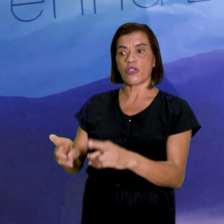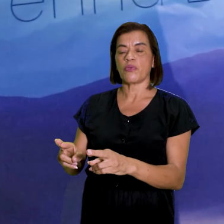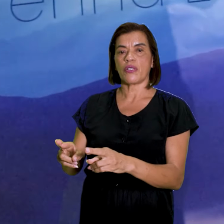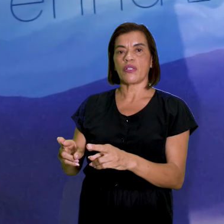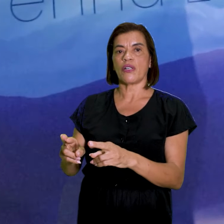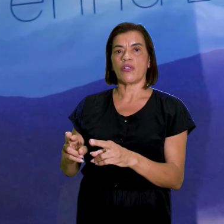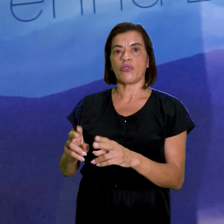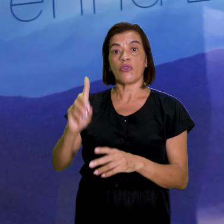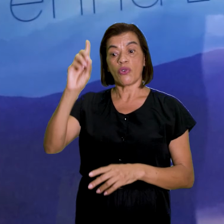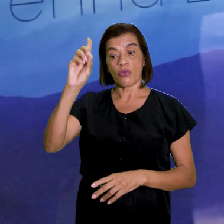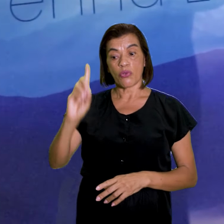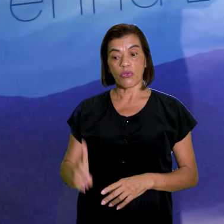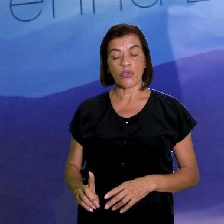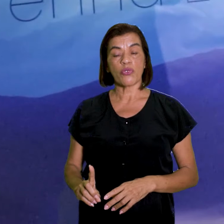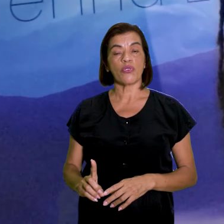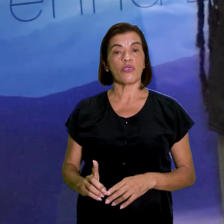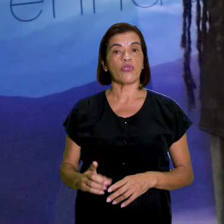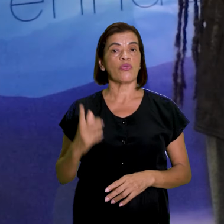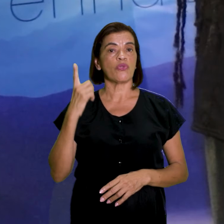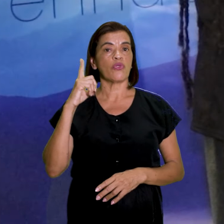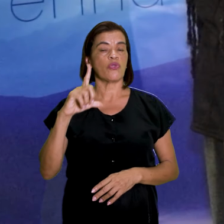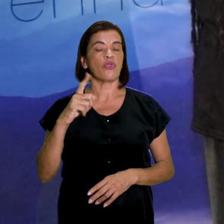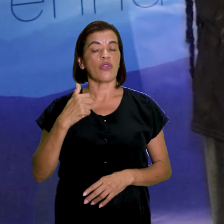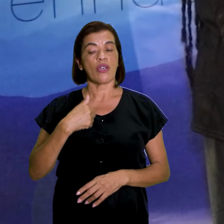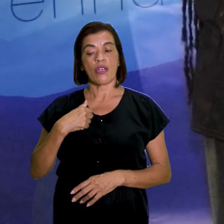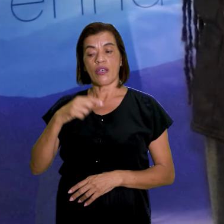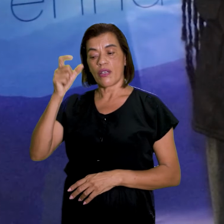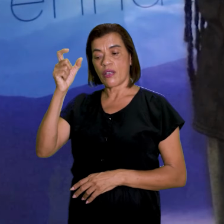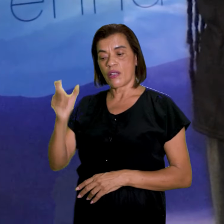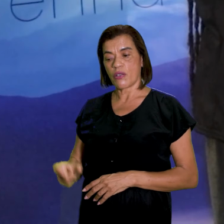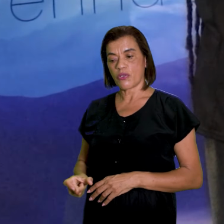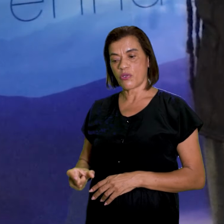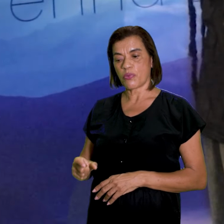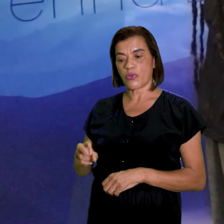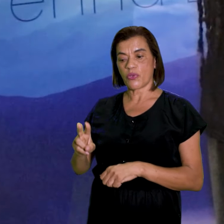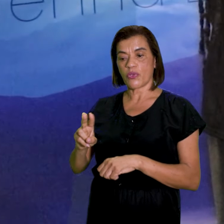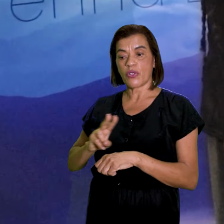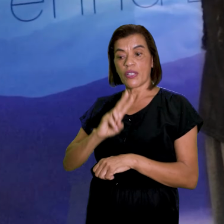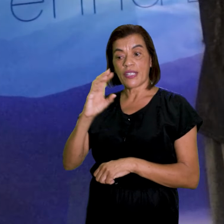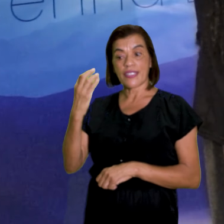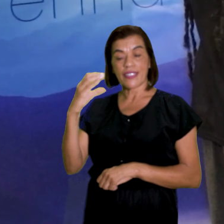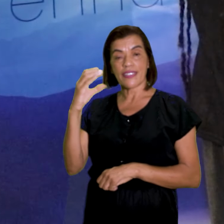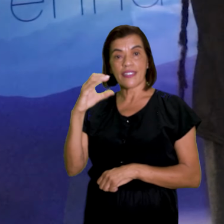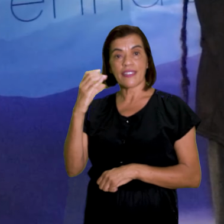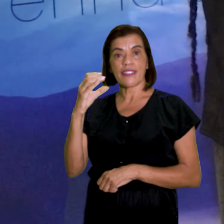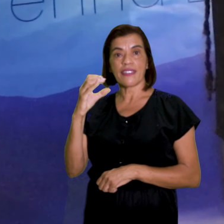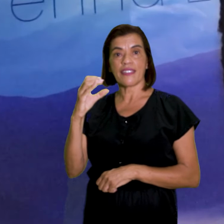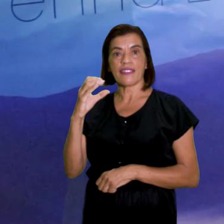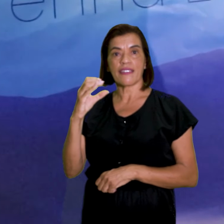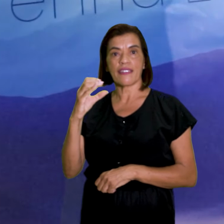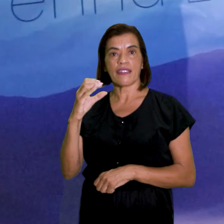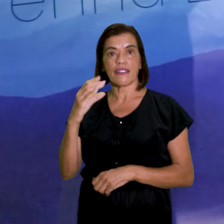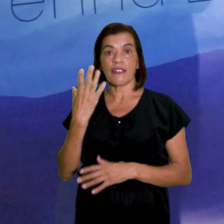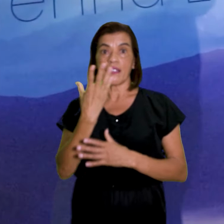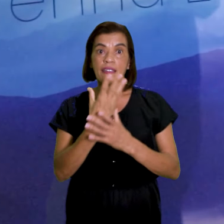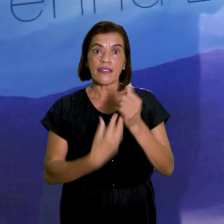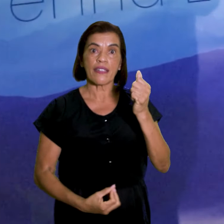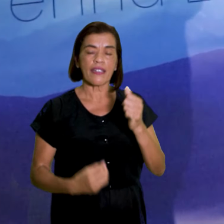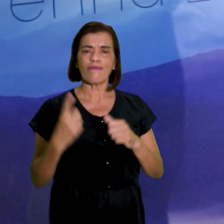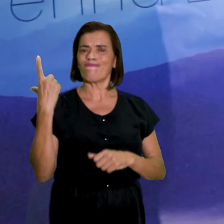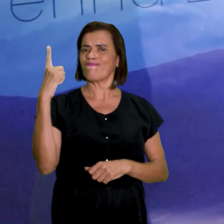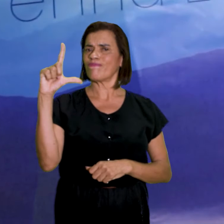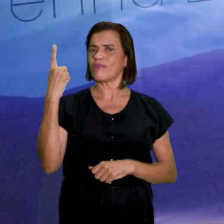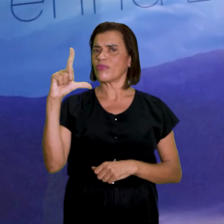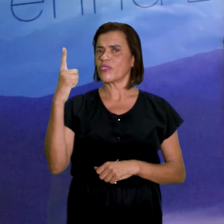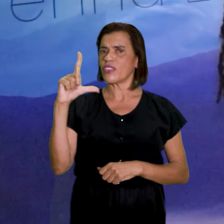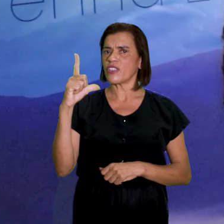dos outros. Entendeu? Não é porque eu sou cinza que todo mundo tem que ser cinza, não. Então, assim, é fugir dessa lógica